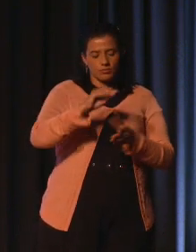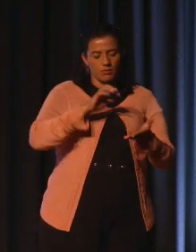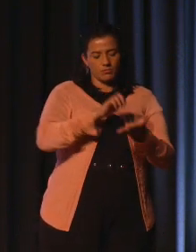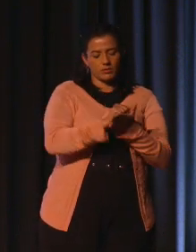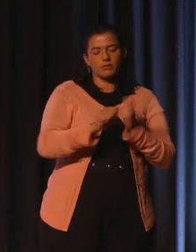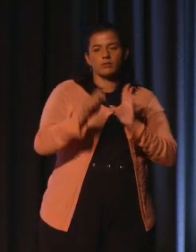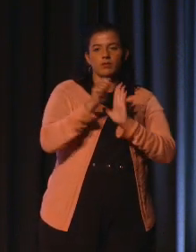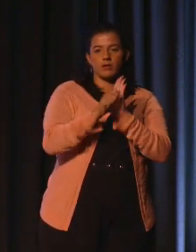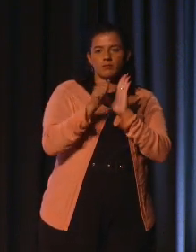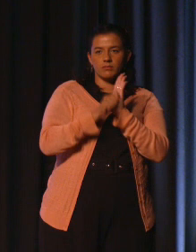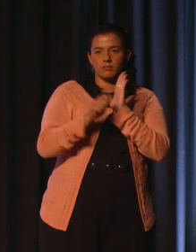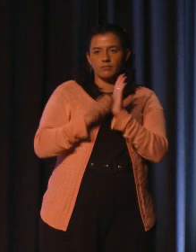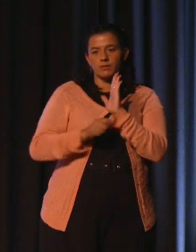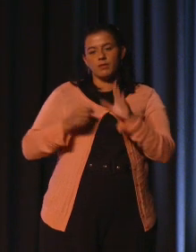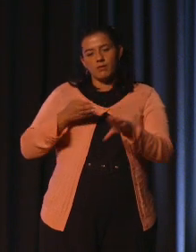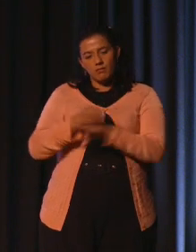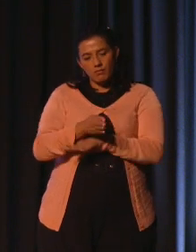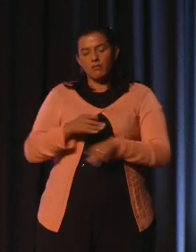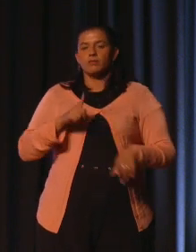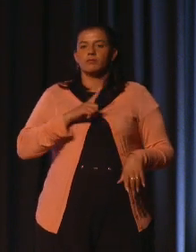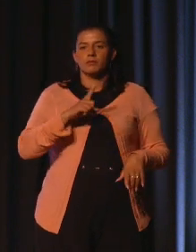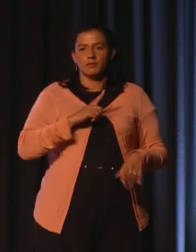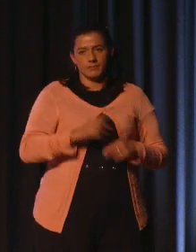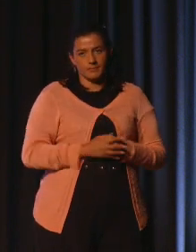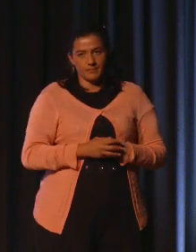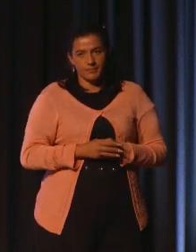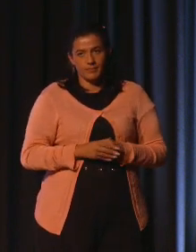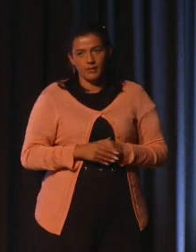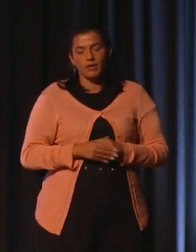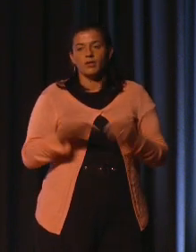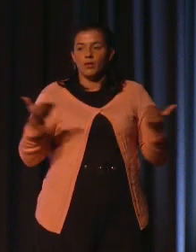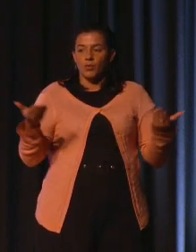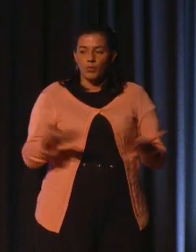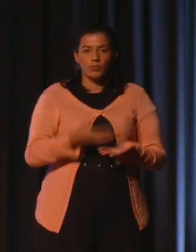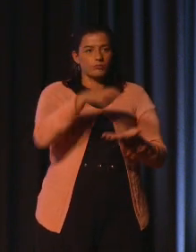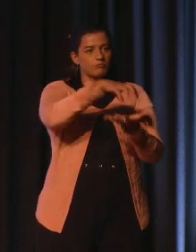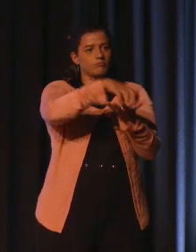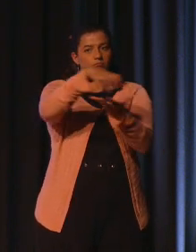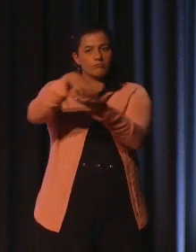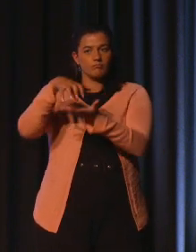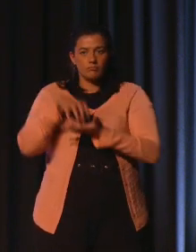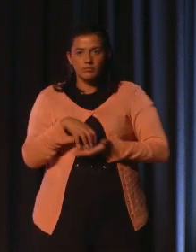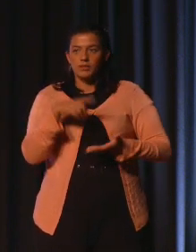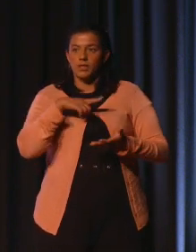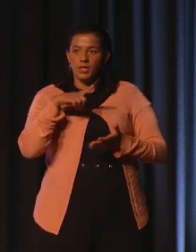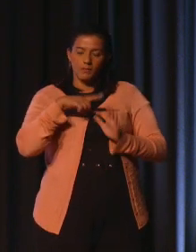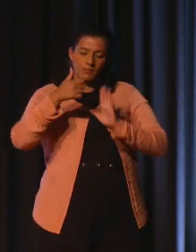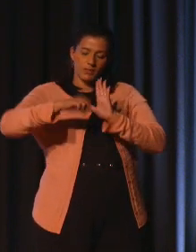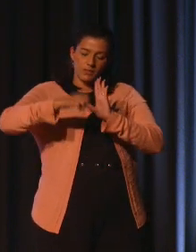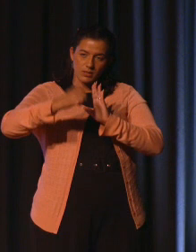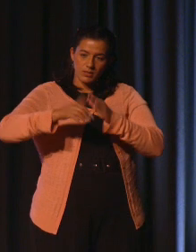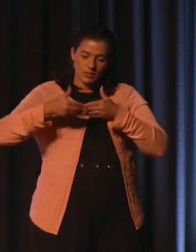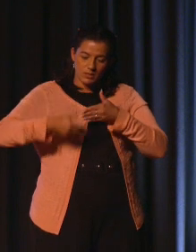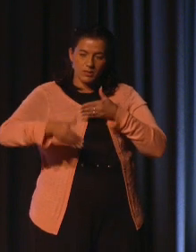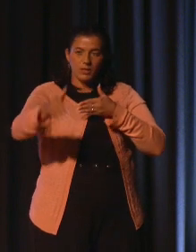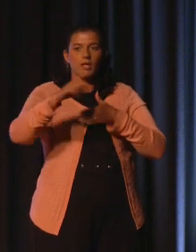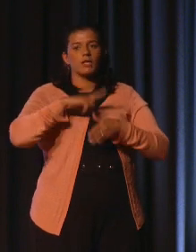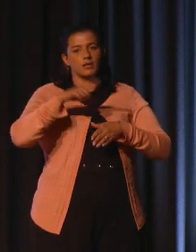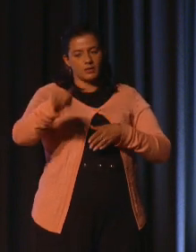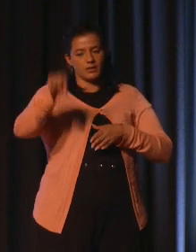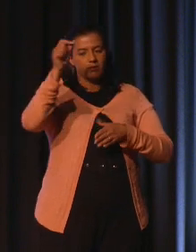desse formulário de apresentação de ensaio clínico. Então, os hemocentros que possuem pesquisa clínica em andamento, eles têm um